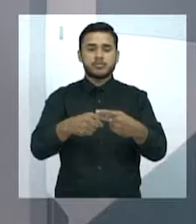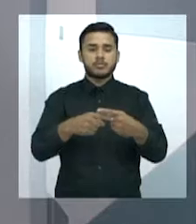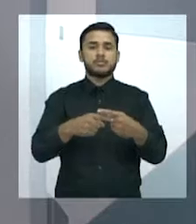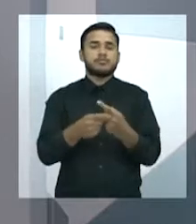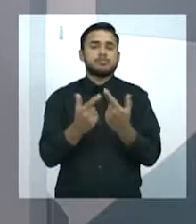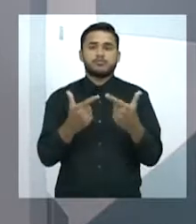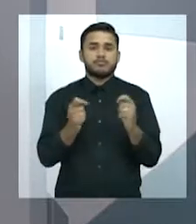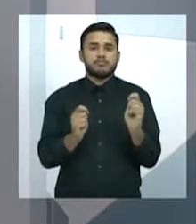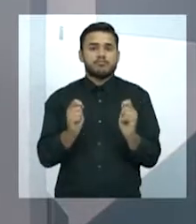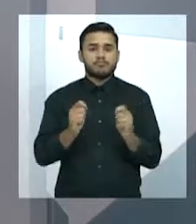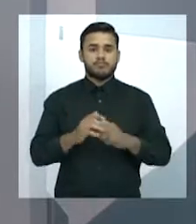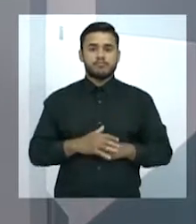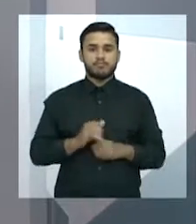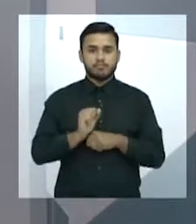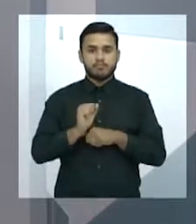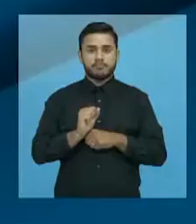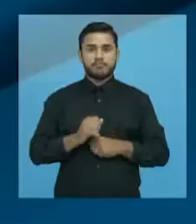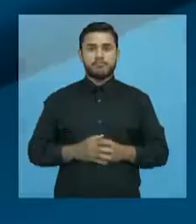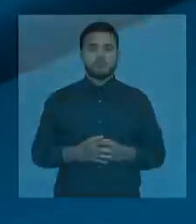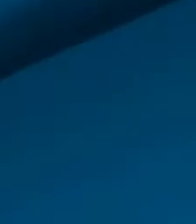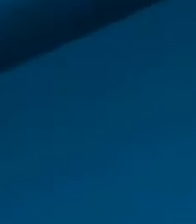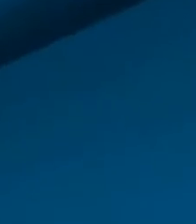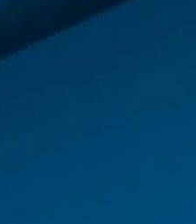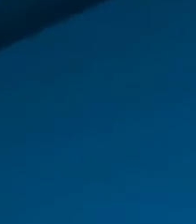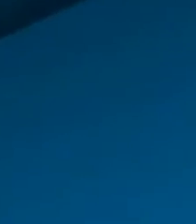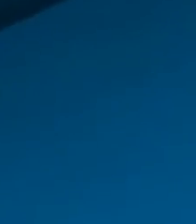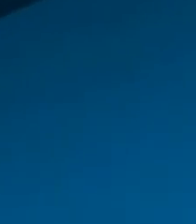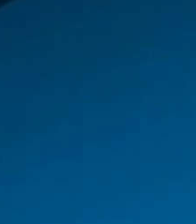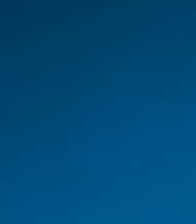descontrolada. Aguarde um instante só.